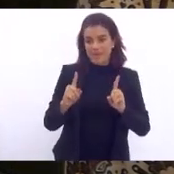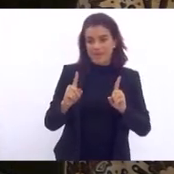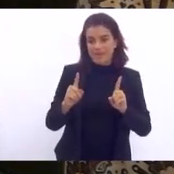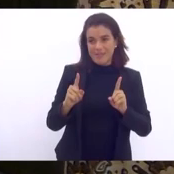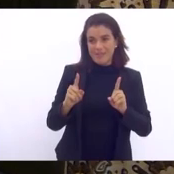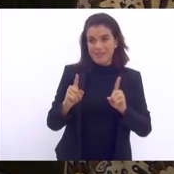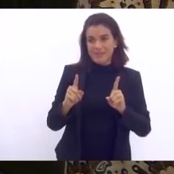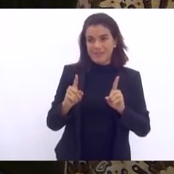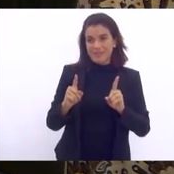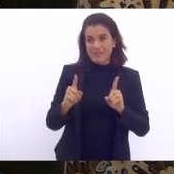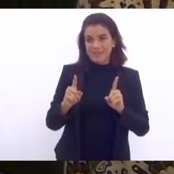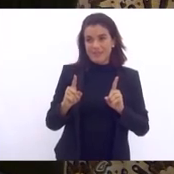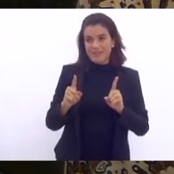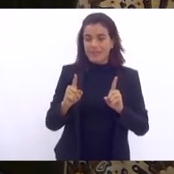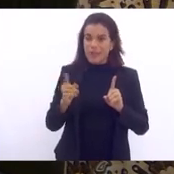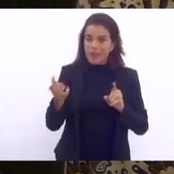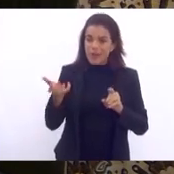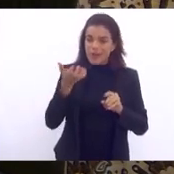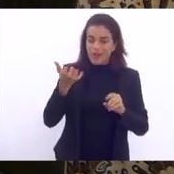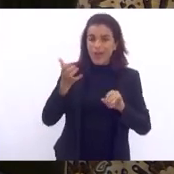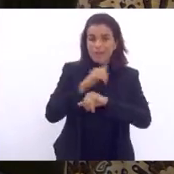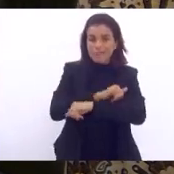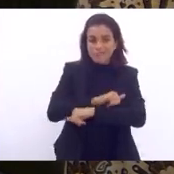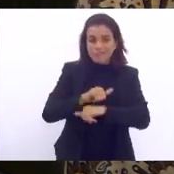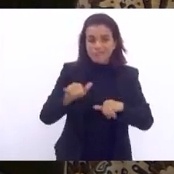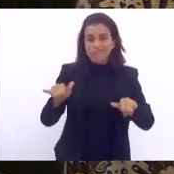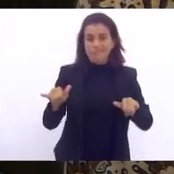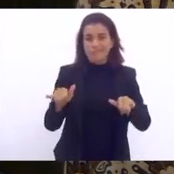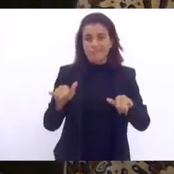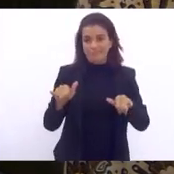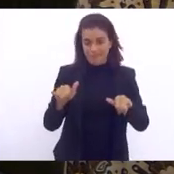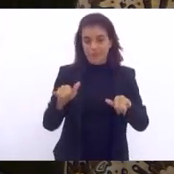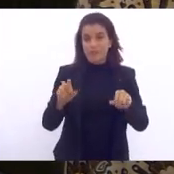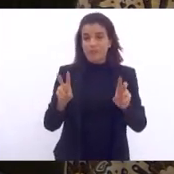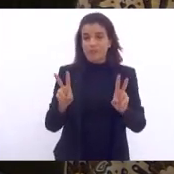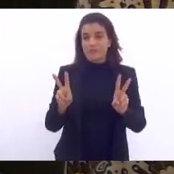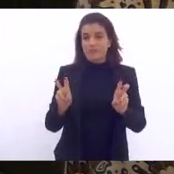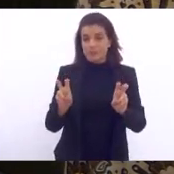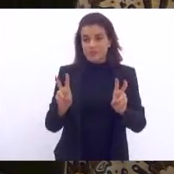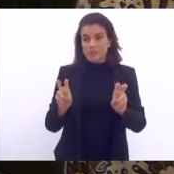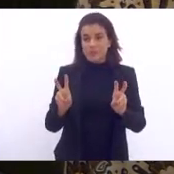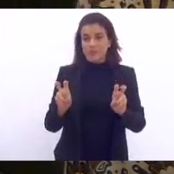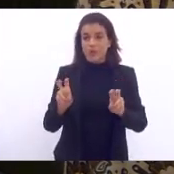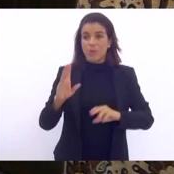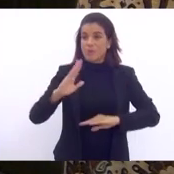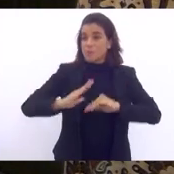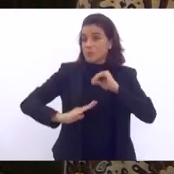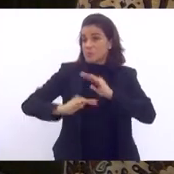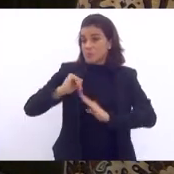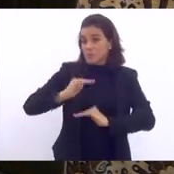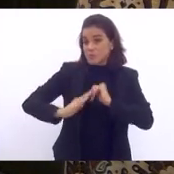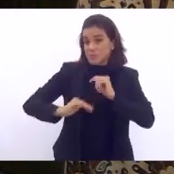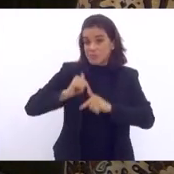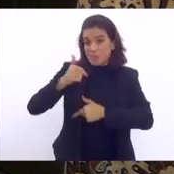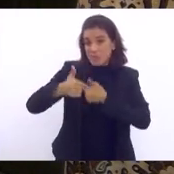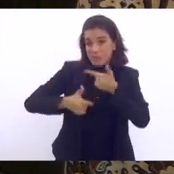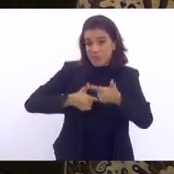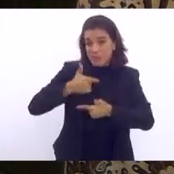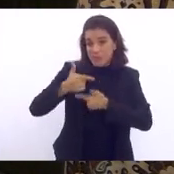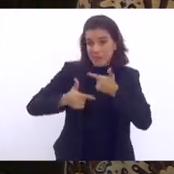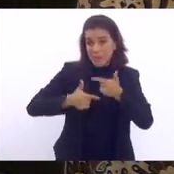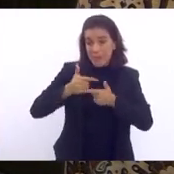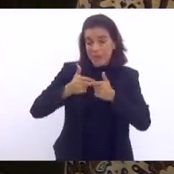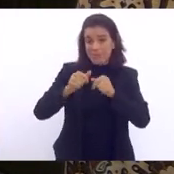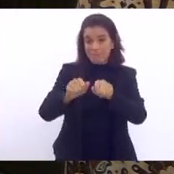registro a respeito dos profissionais que trabalham aqui na Assembleia Legislativa.